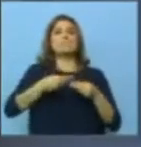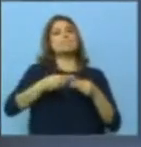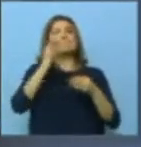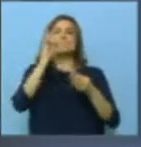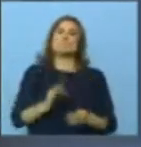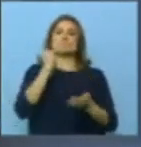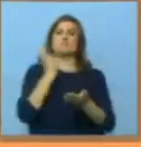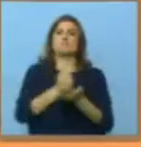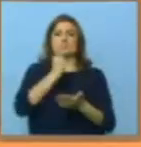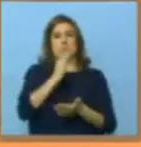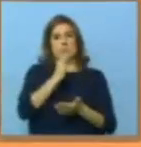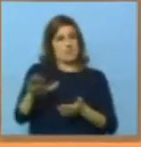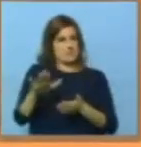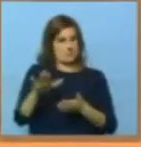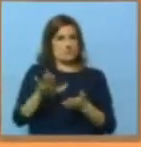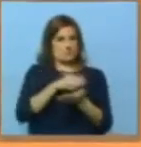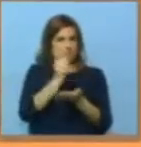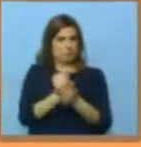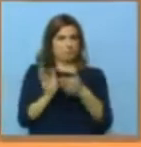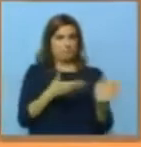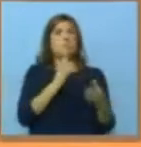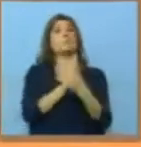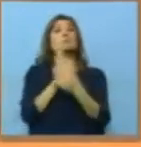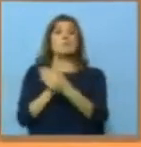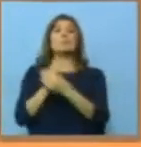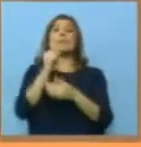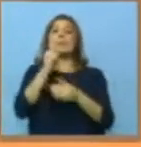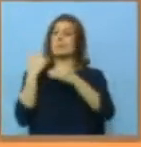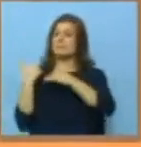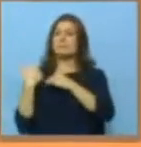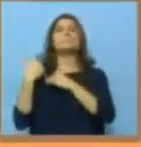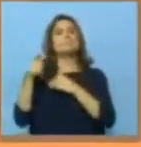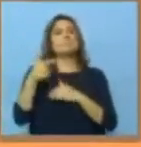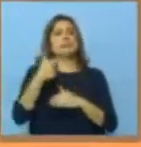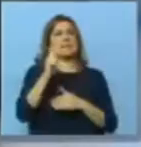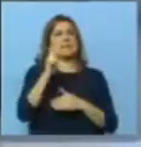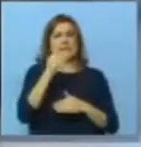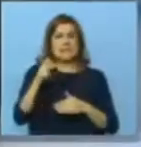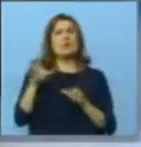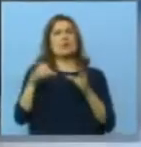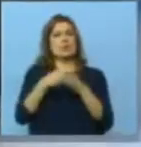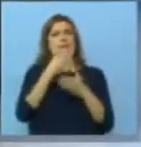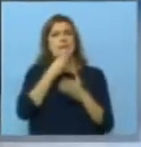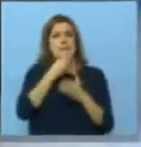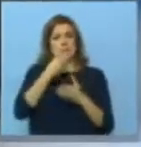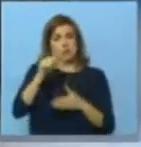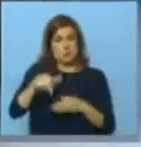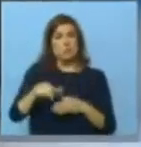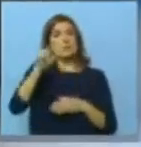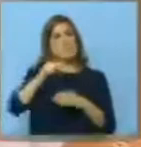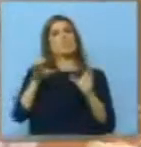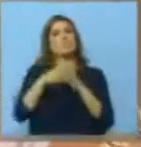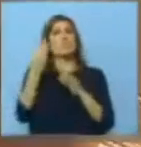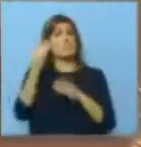400. Os processos passam todos pelas mãos de Teresa Santos, da comunidade israelita de Lisboa. É aqui, e na comunidade do Porto,